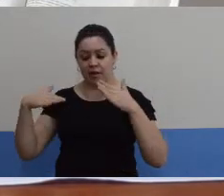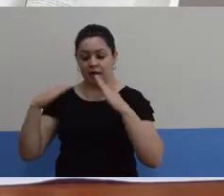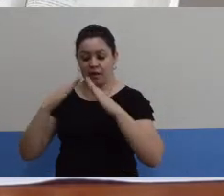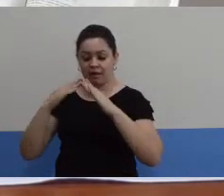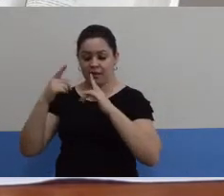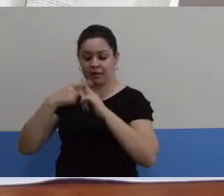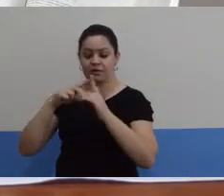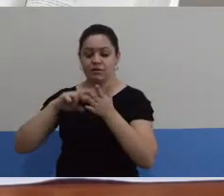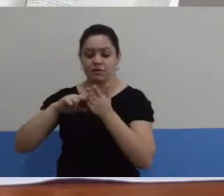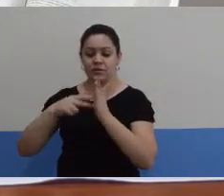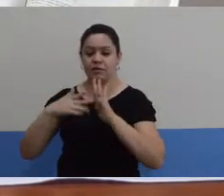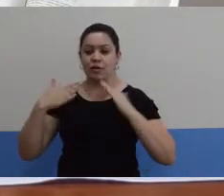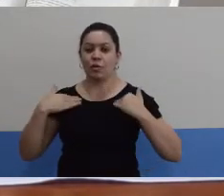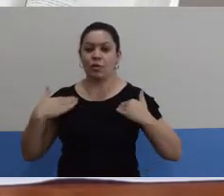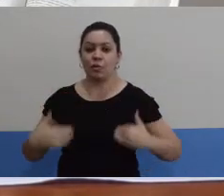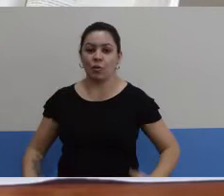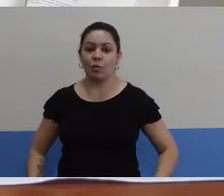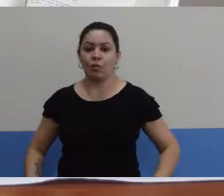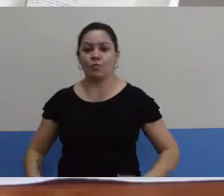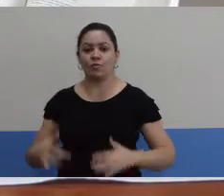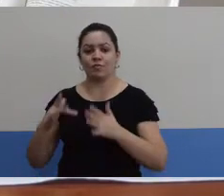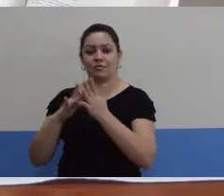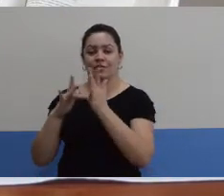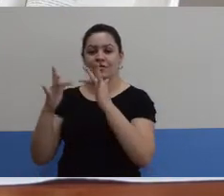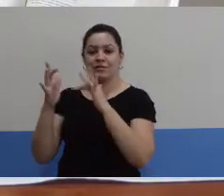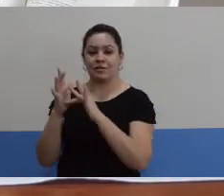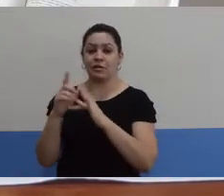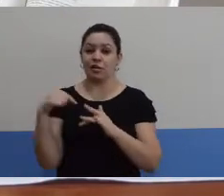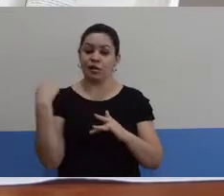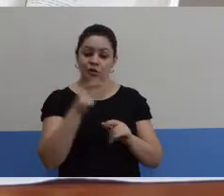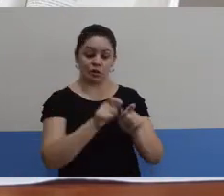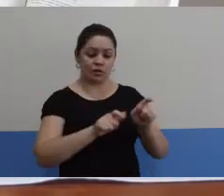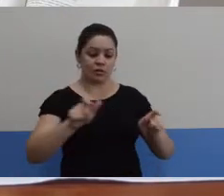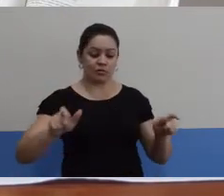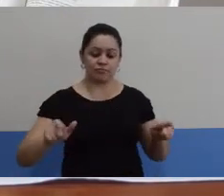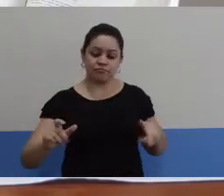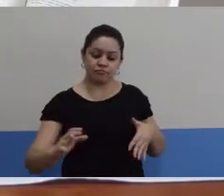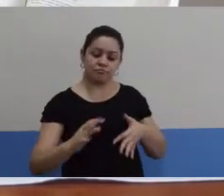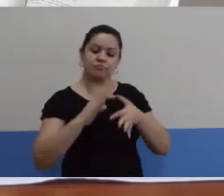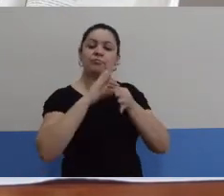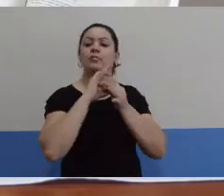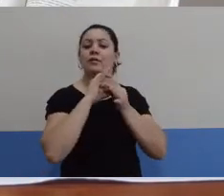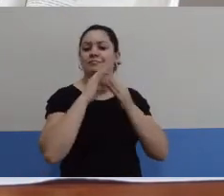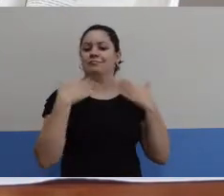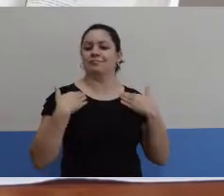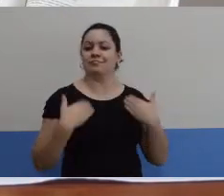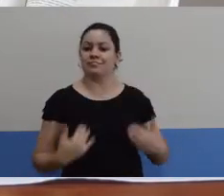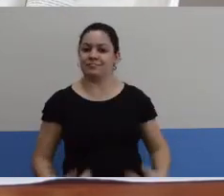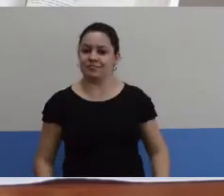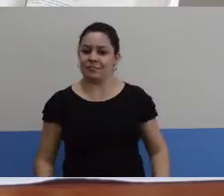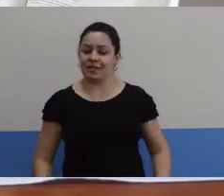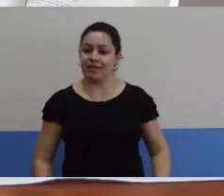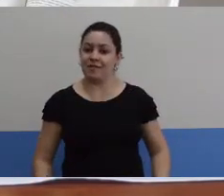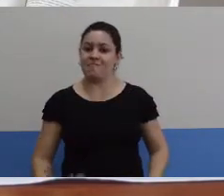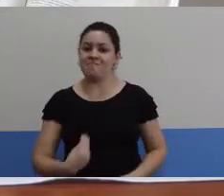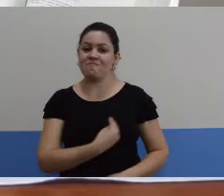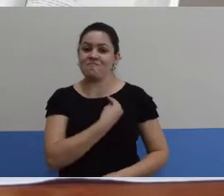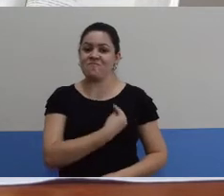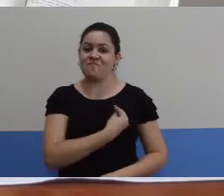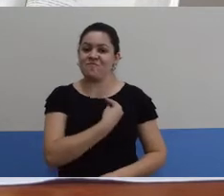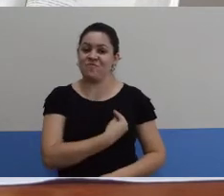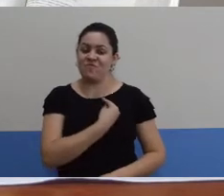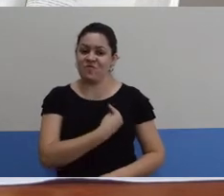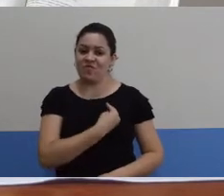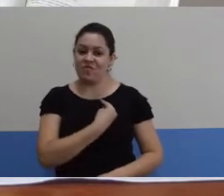nós somos partes deste corpo como membros e somos membros vivos, porque todos devem